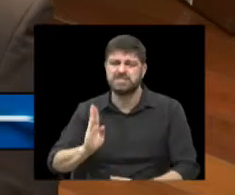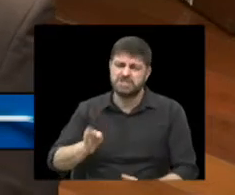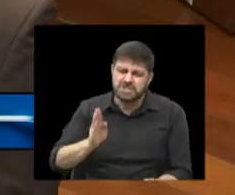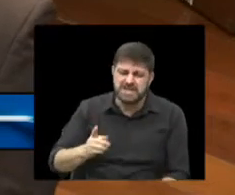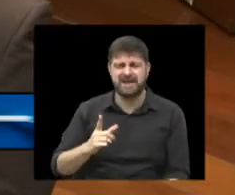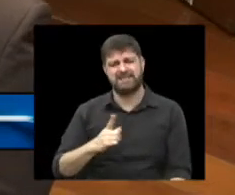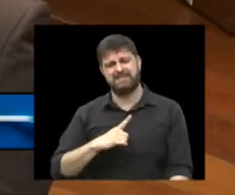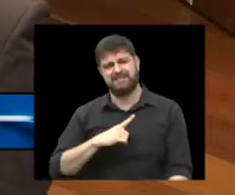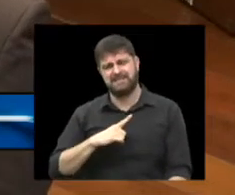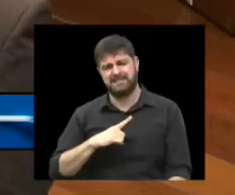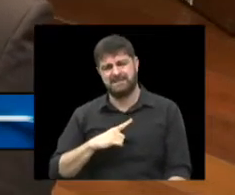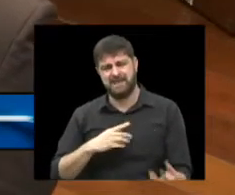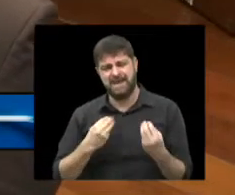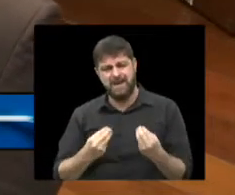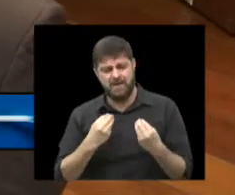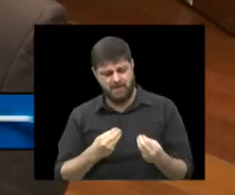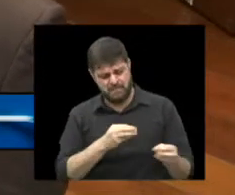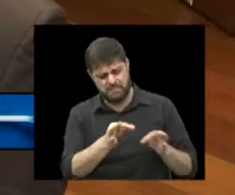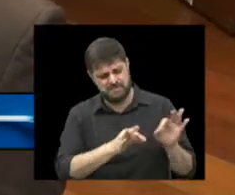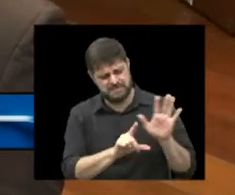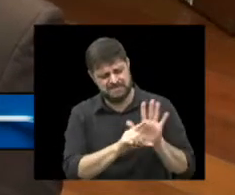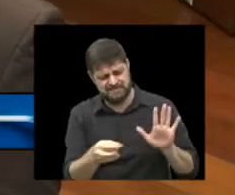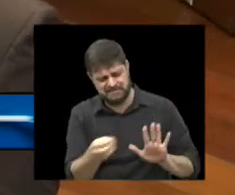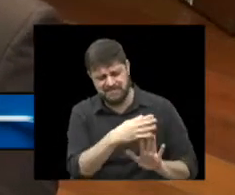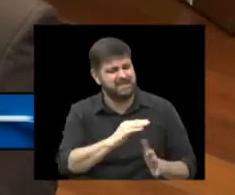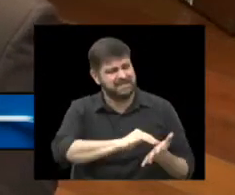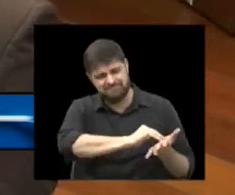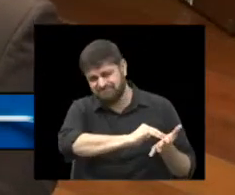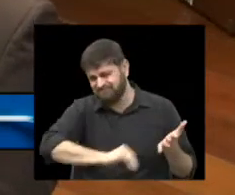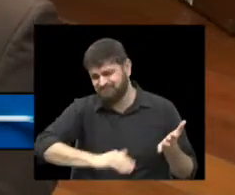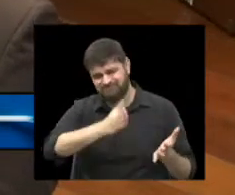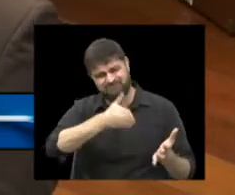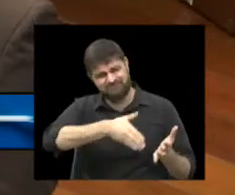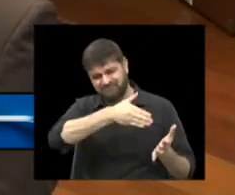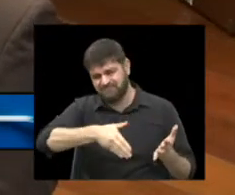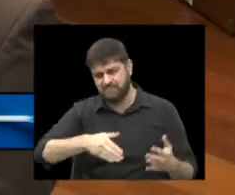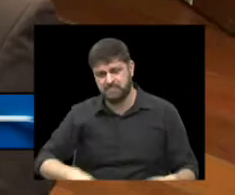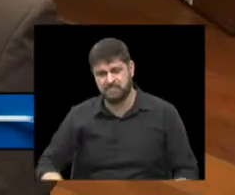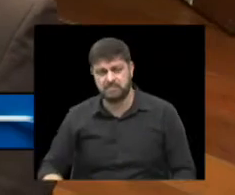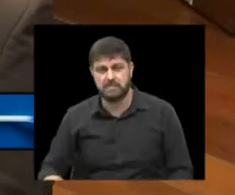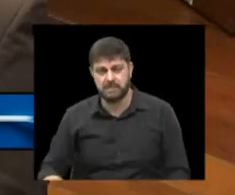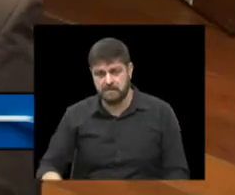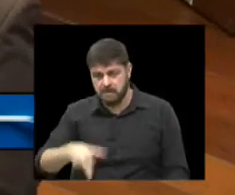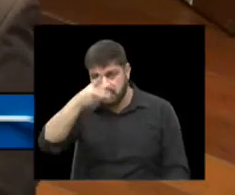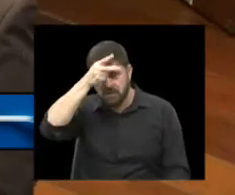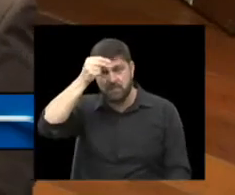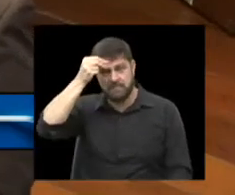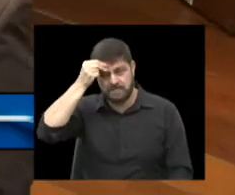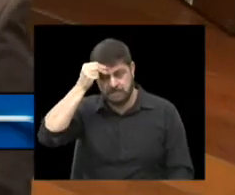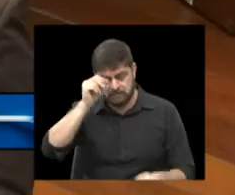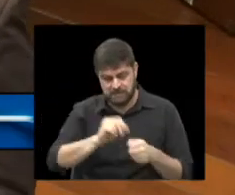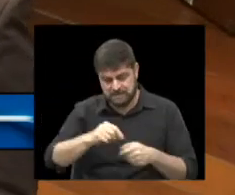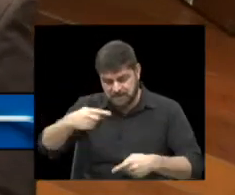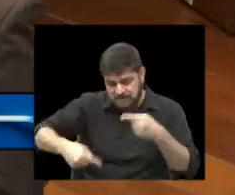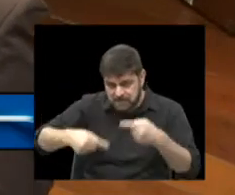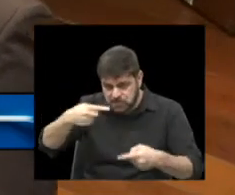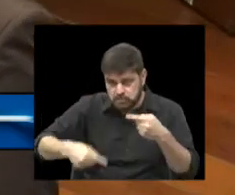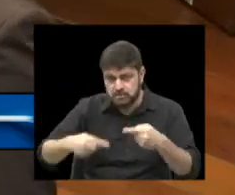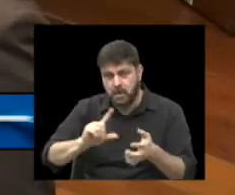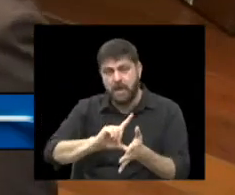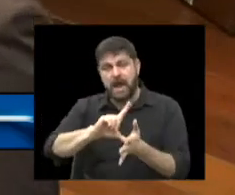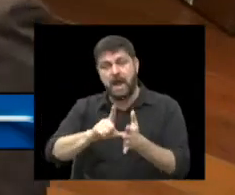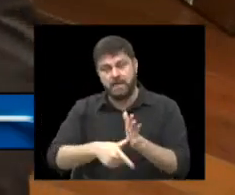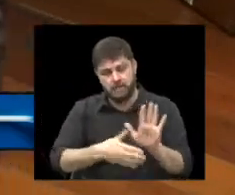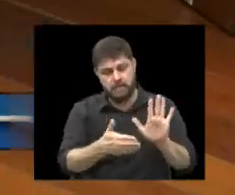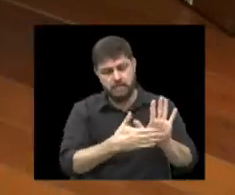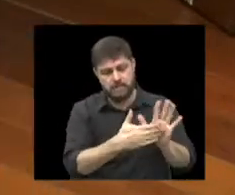essa admissibilidade e aí sim retirar essa proposta e o Poder Executivo poder fazer a discussão e mandar a proposta ideal para